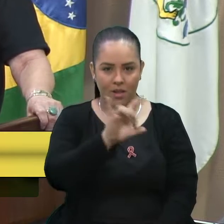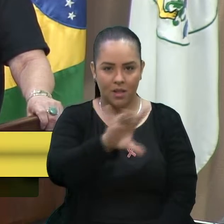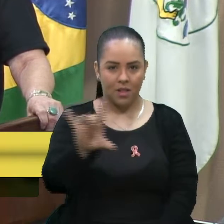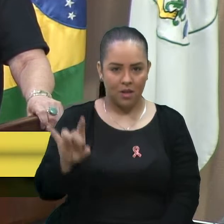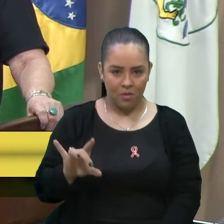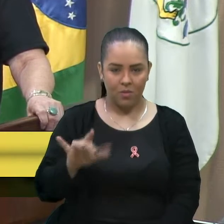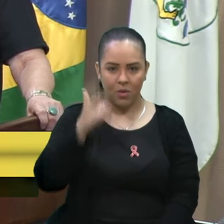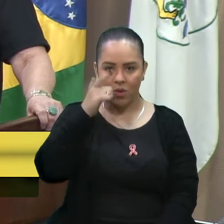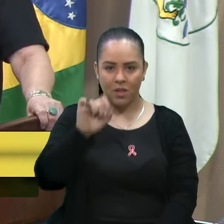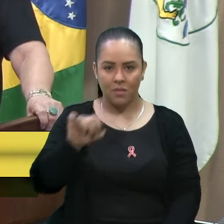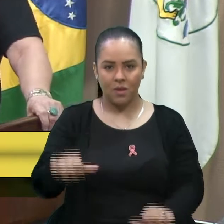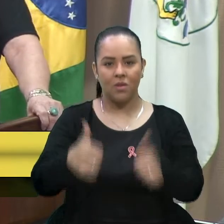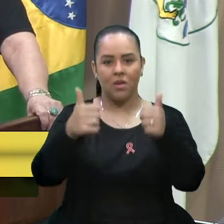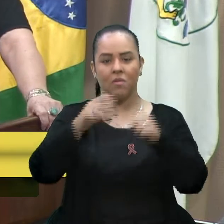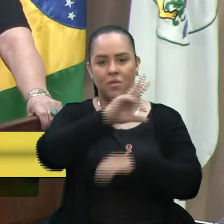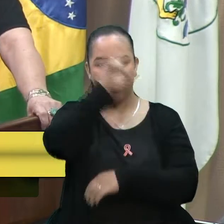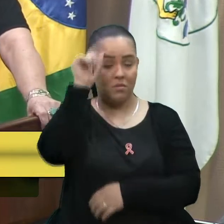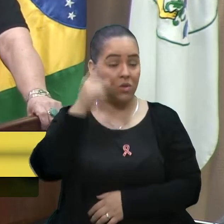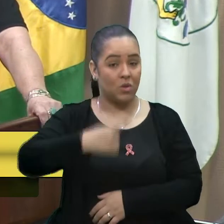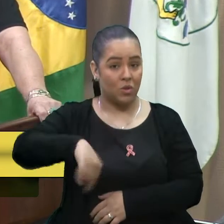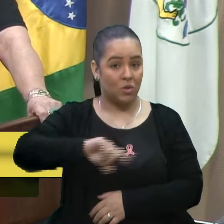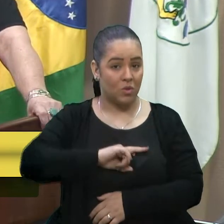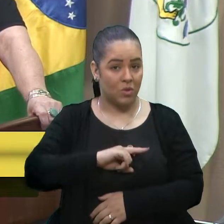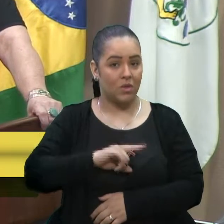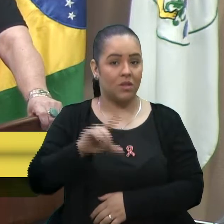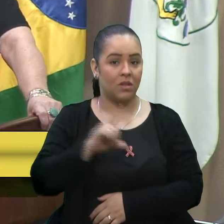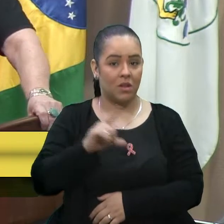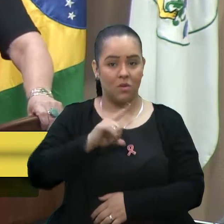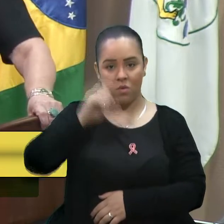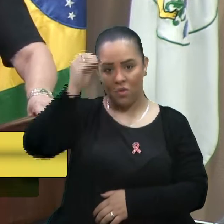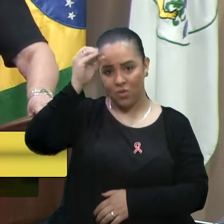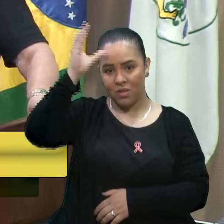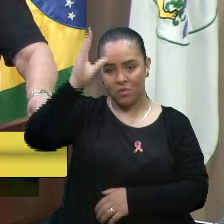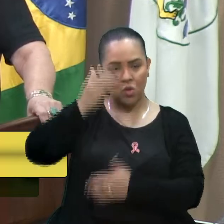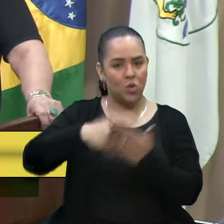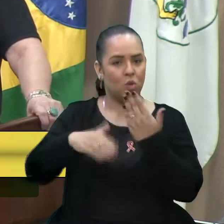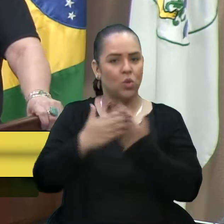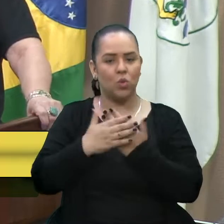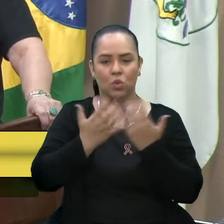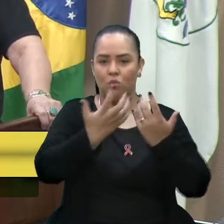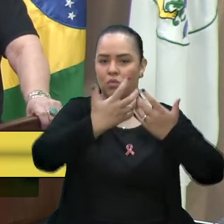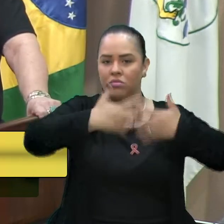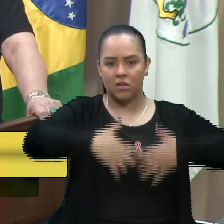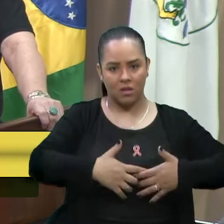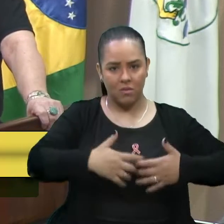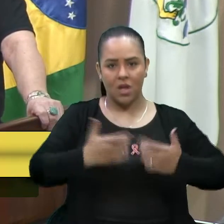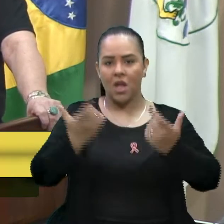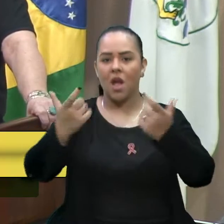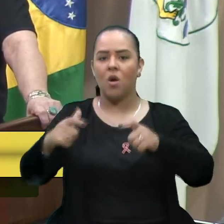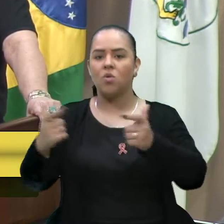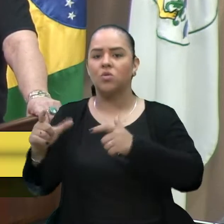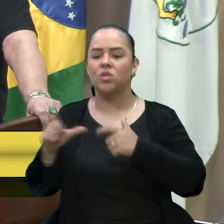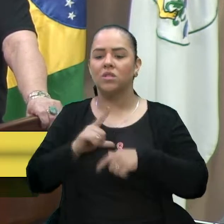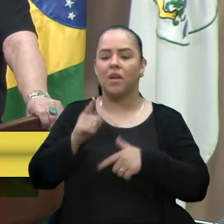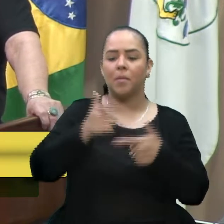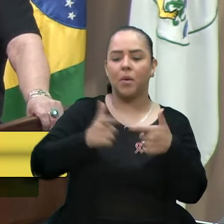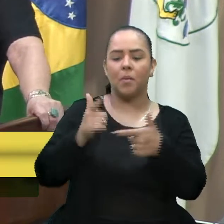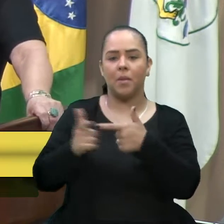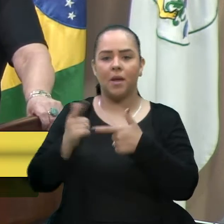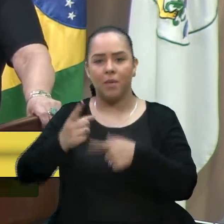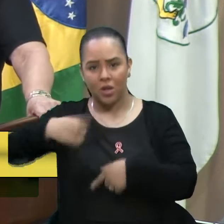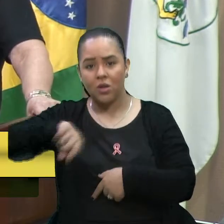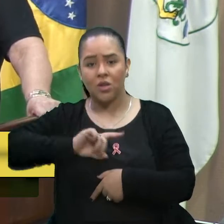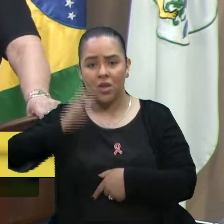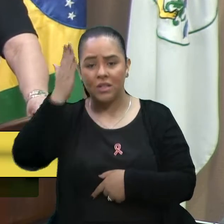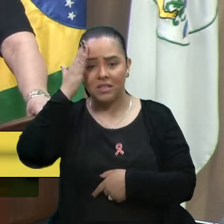município. Nós temos o conhecimento de tudo como funciona e onde estão os gargalos. E como eu